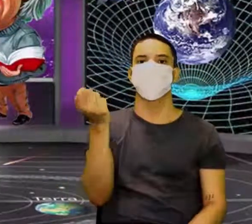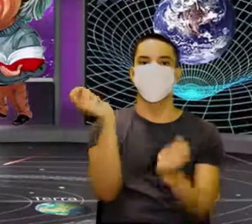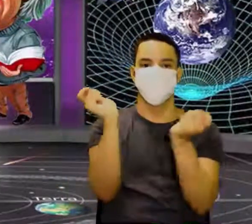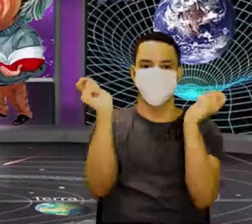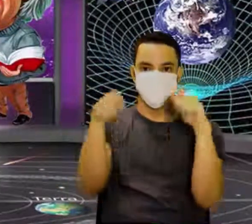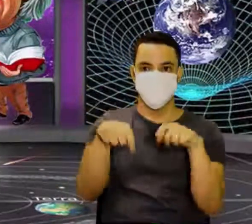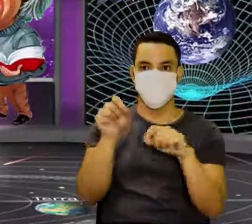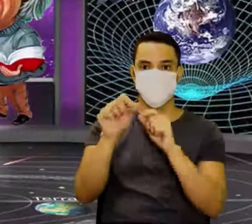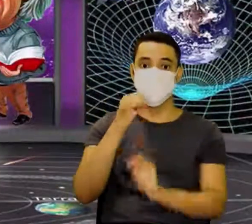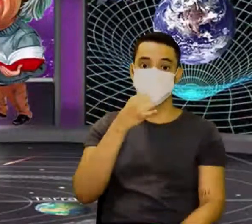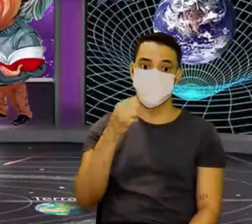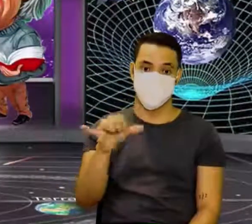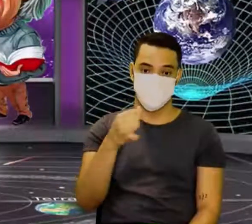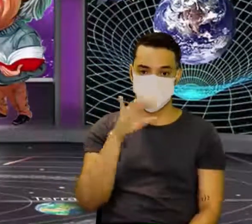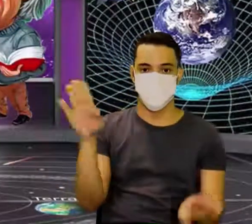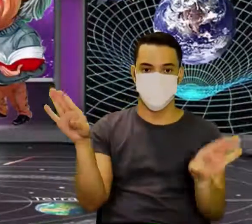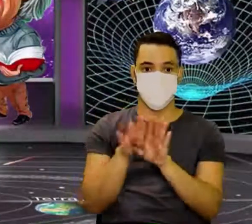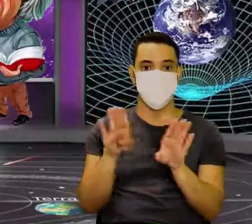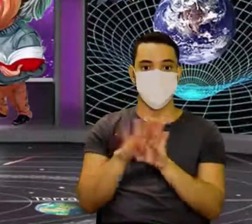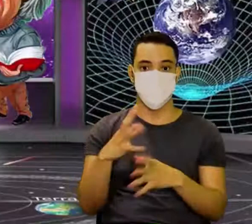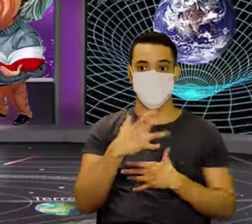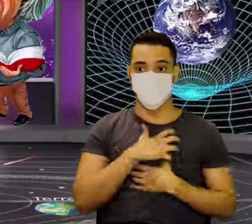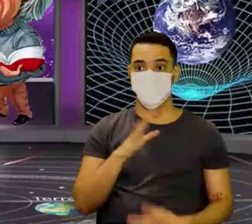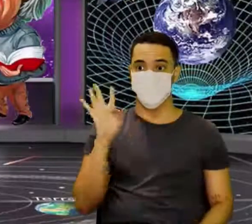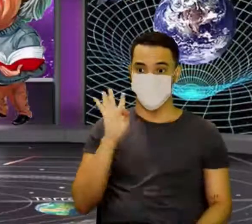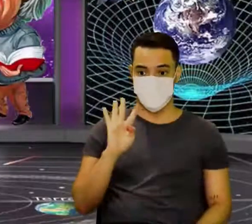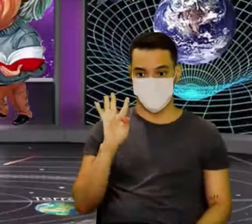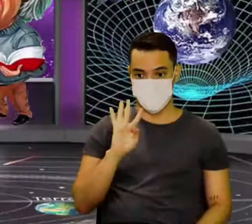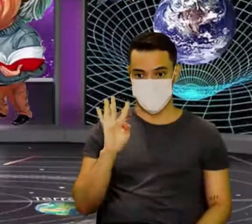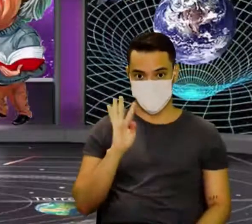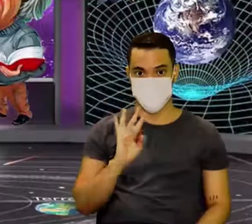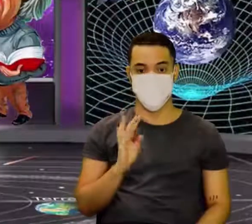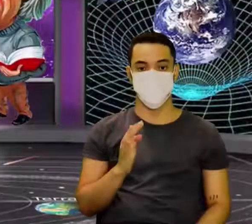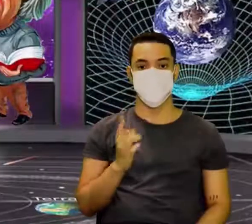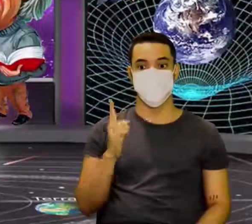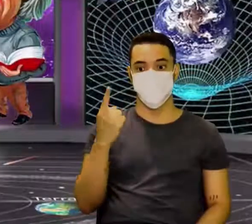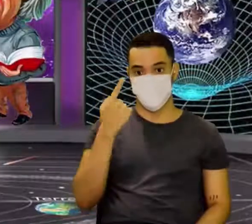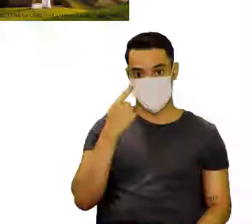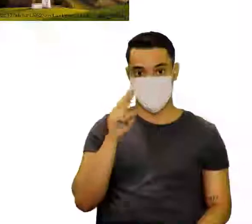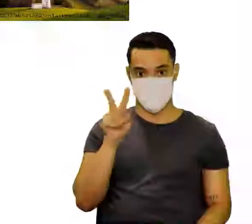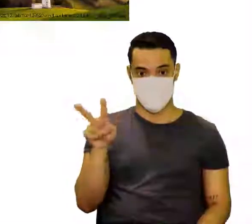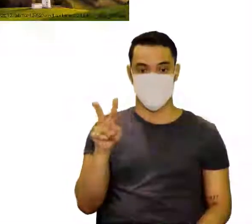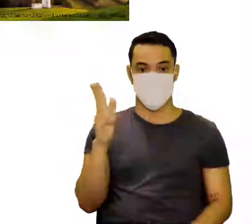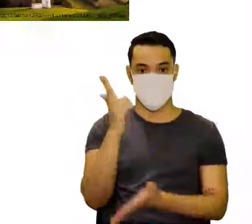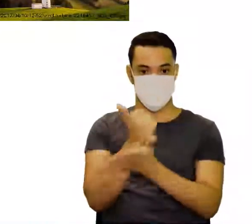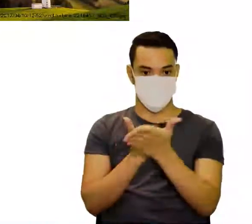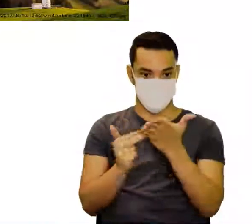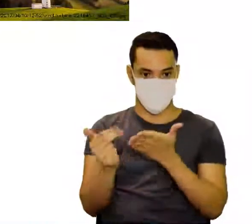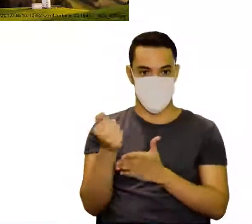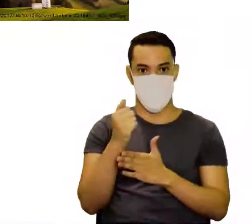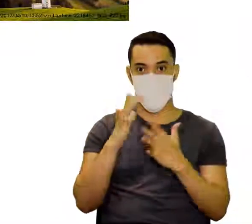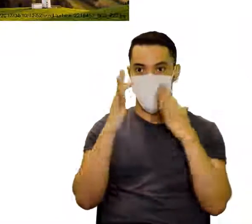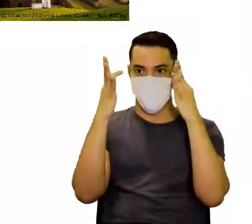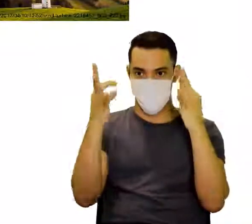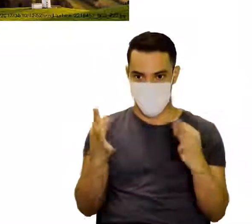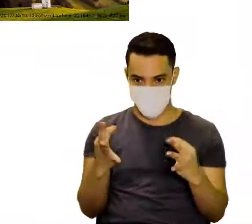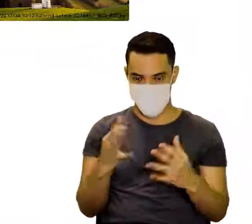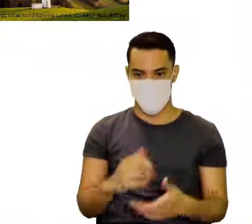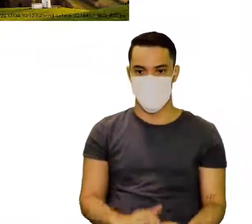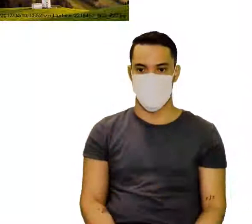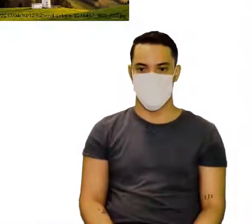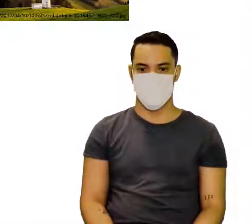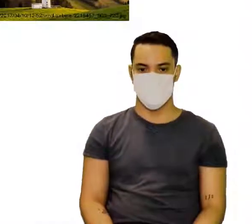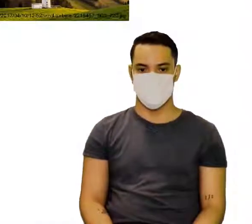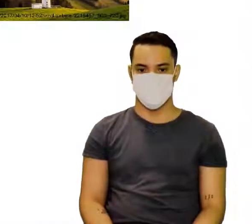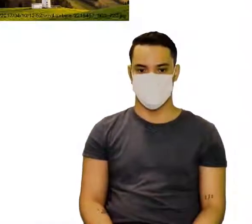gerar energia elétrica. Também é uma forma bacana de energia elétrica. Olha ali no desenhozinho de novo para vocês verem com mais atenção o nosso